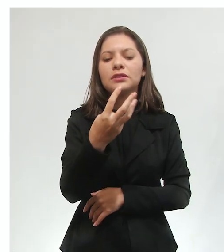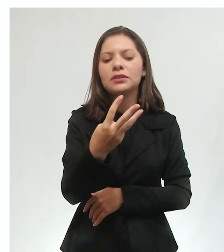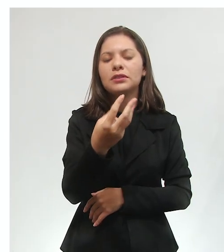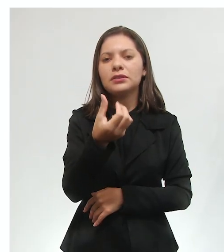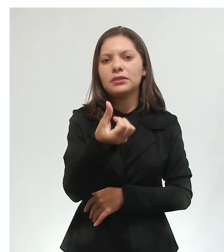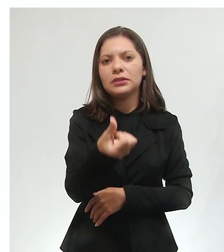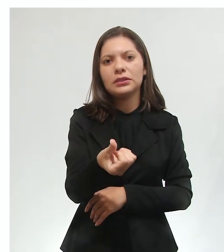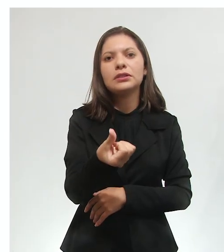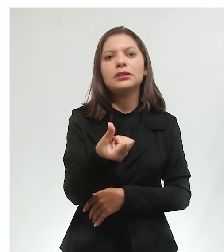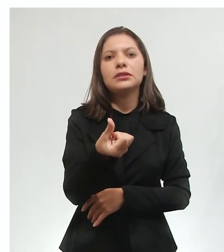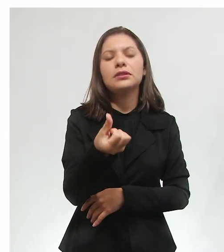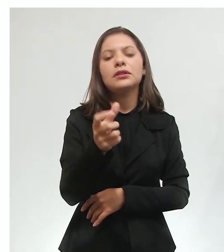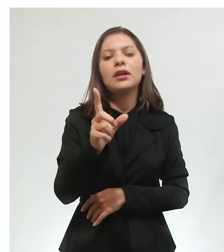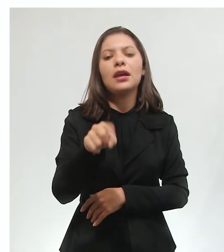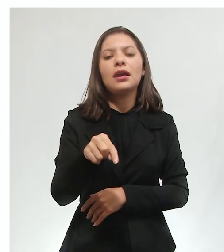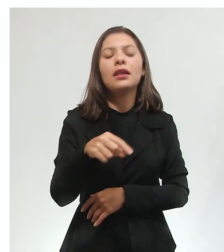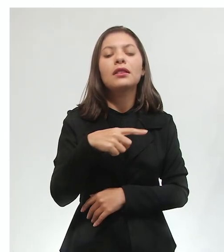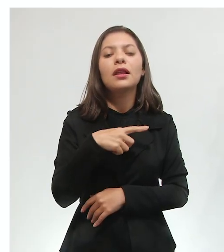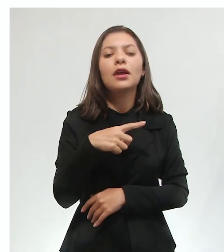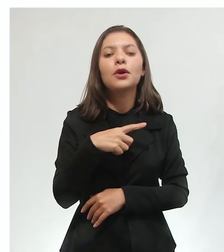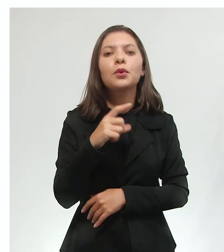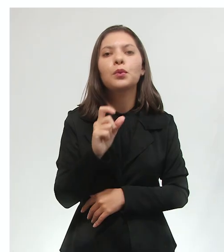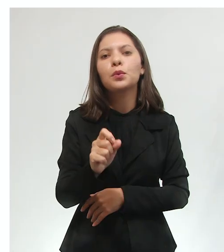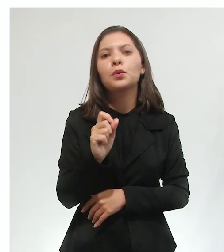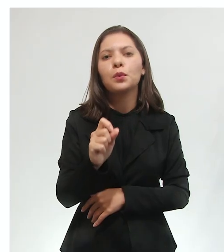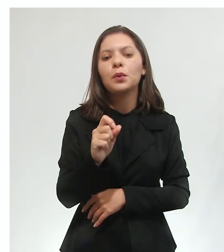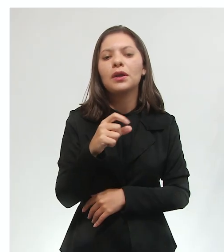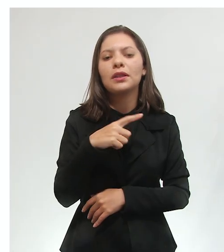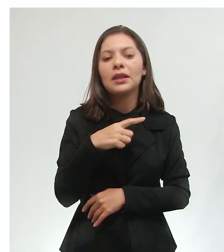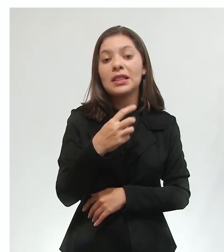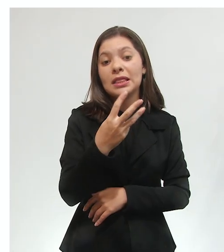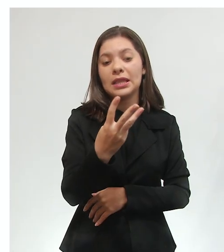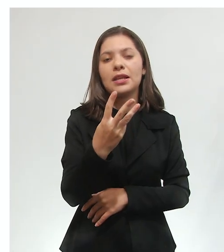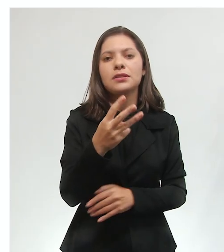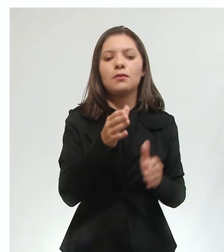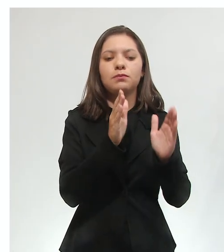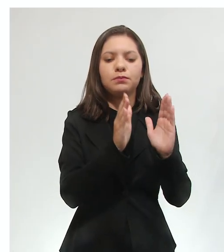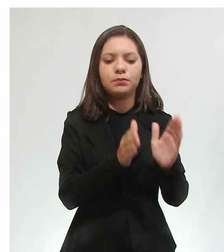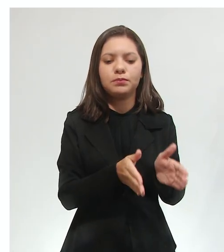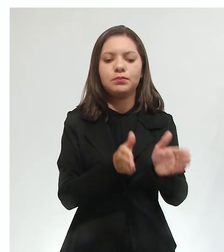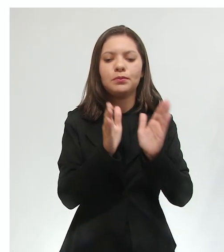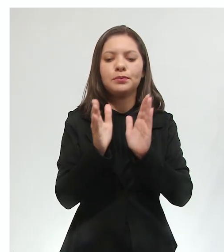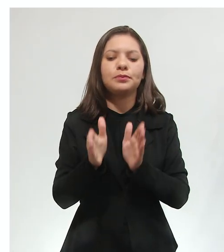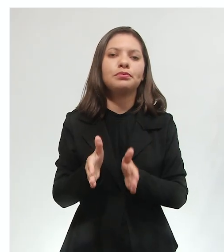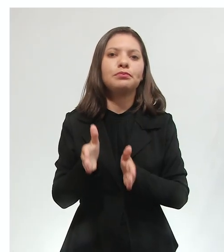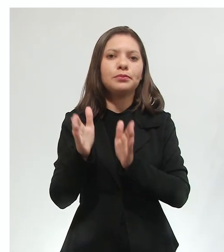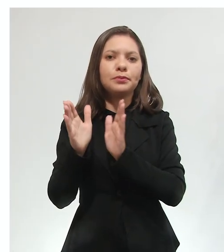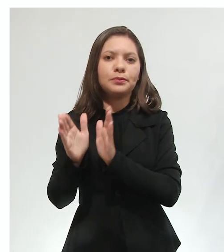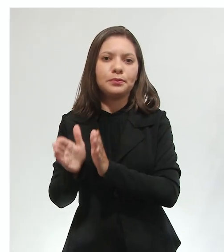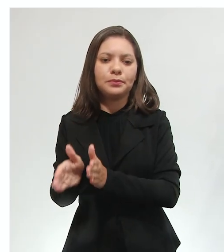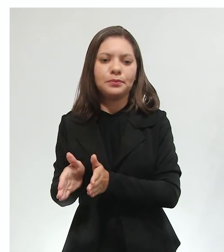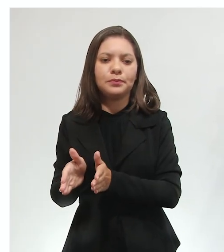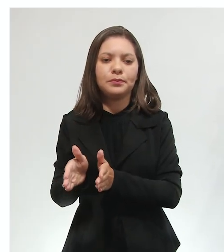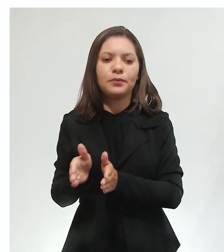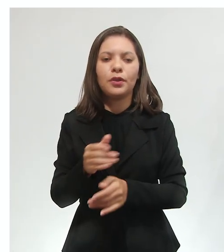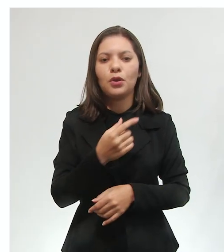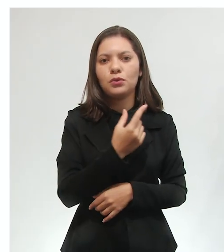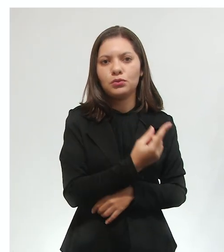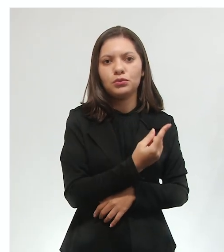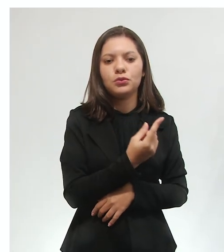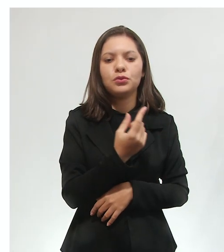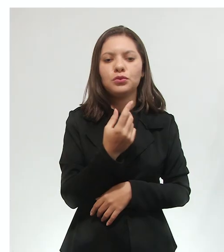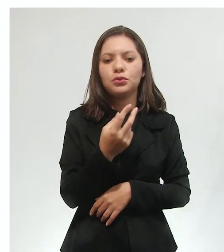436, ele possui 3 ordens. Ordem 1, ordem